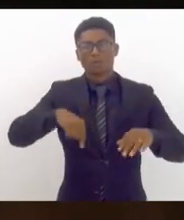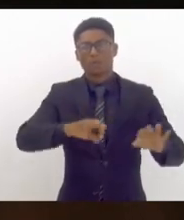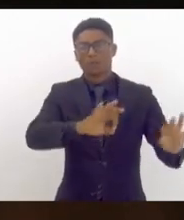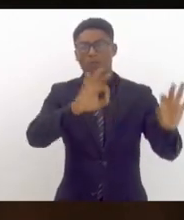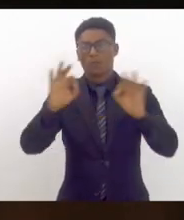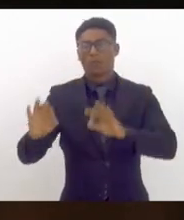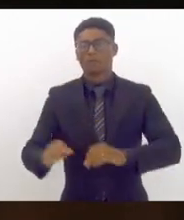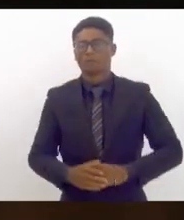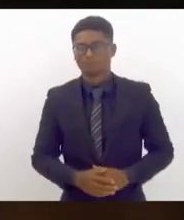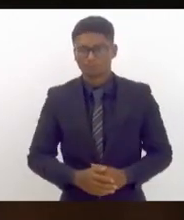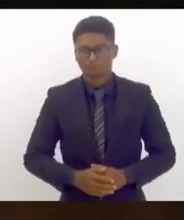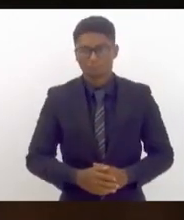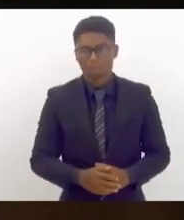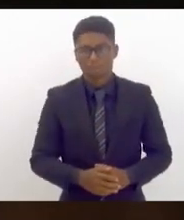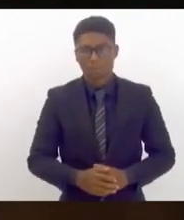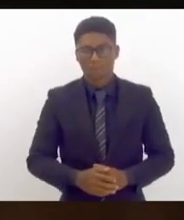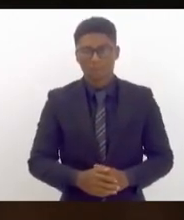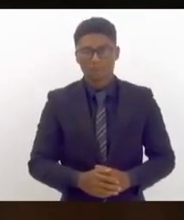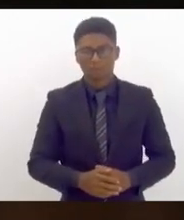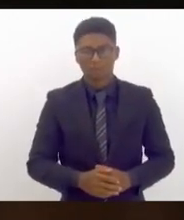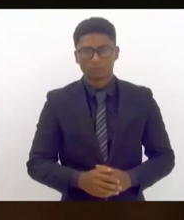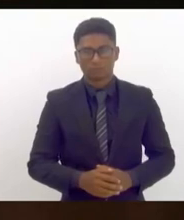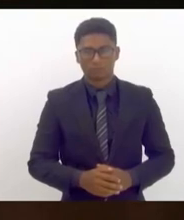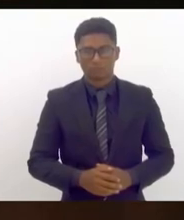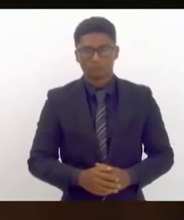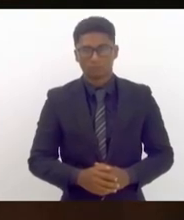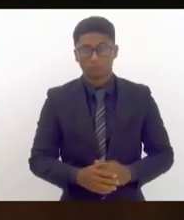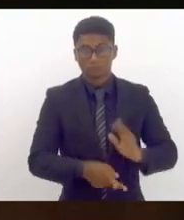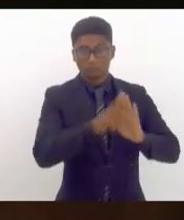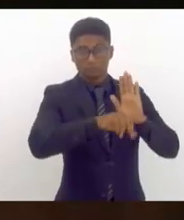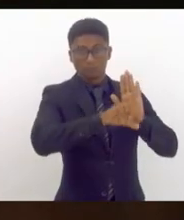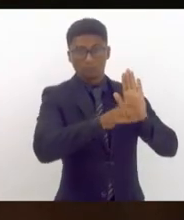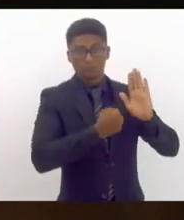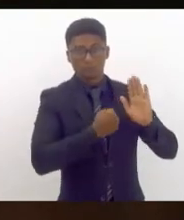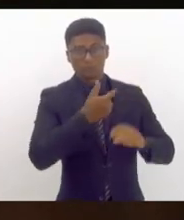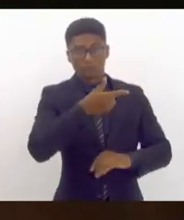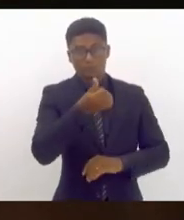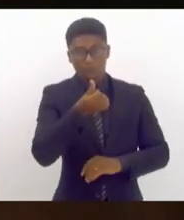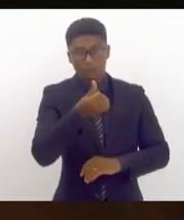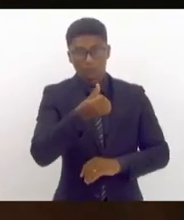acompanhando. Presidente, projeto de lei